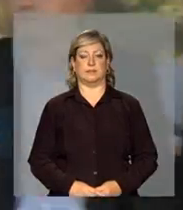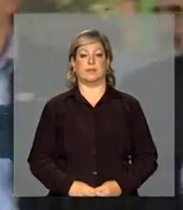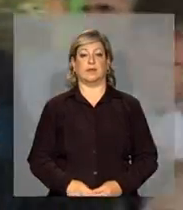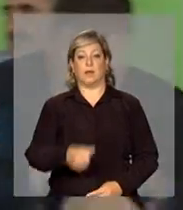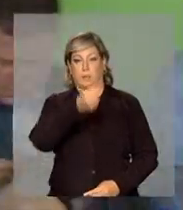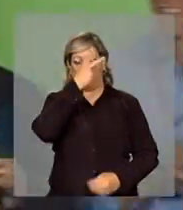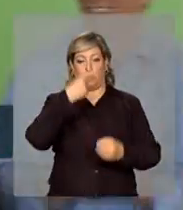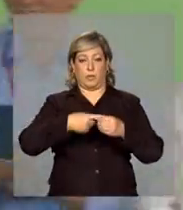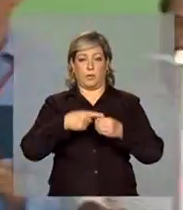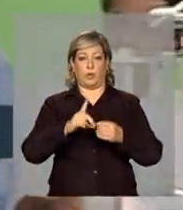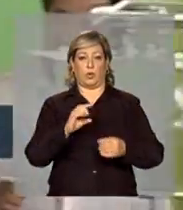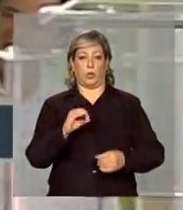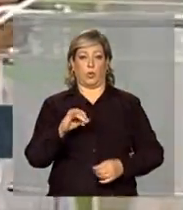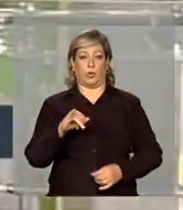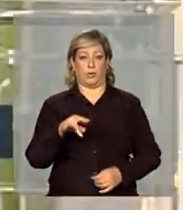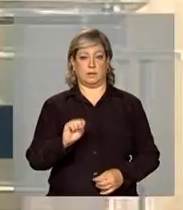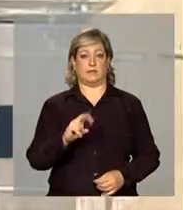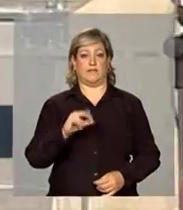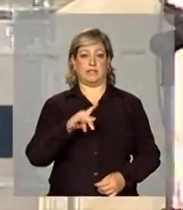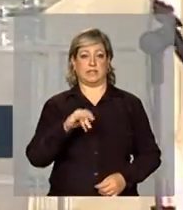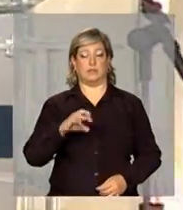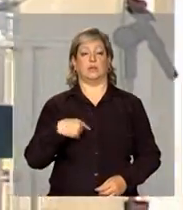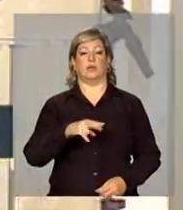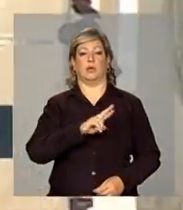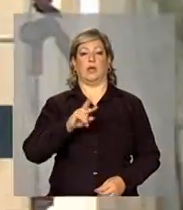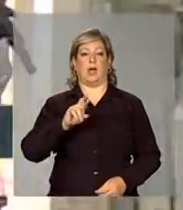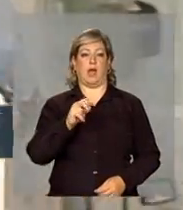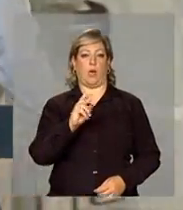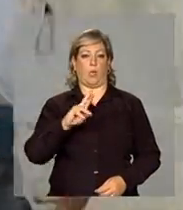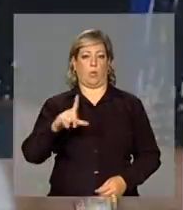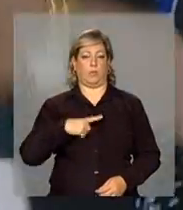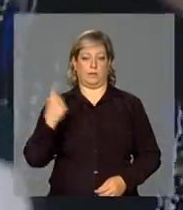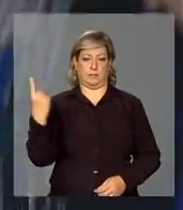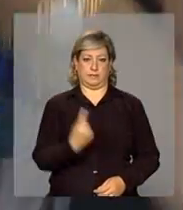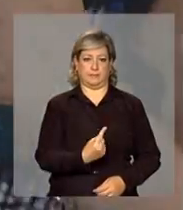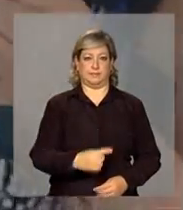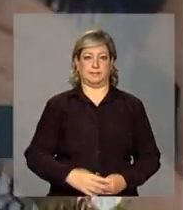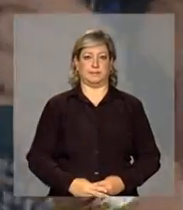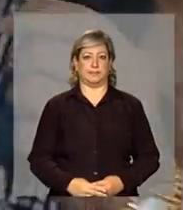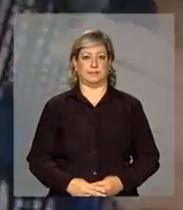Município de Dois Vizinhos, Raul Camilo Isoton.